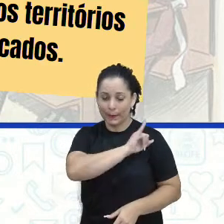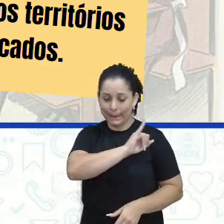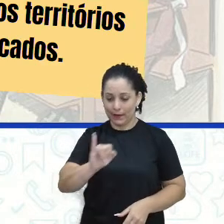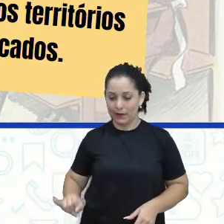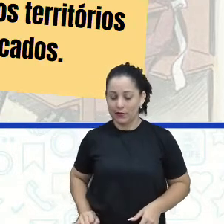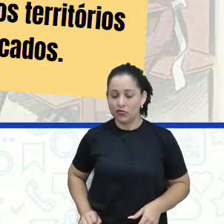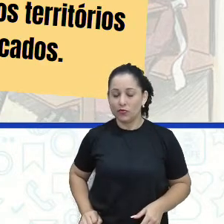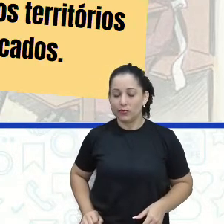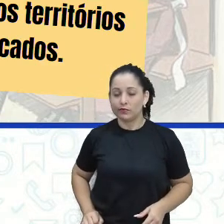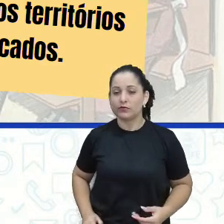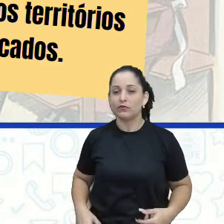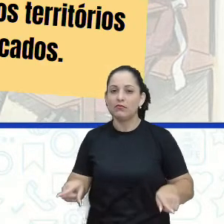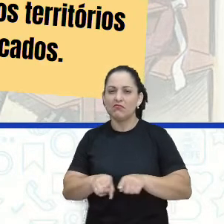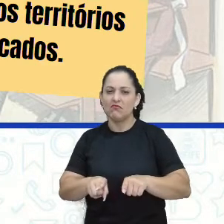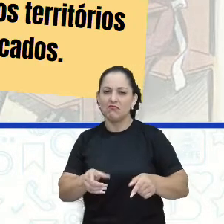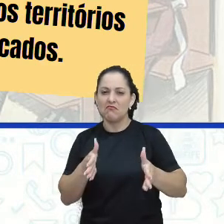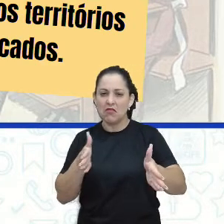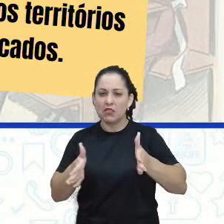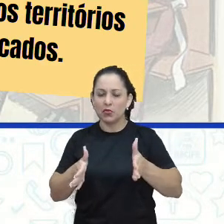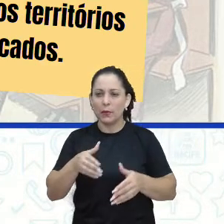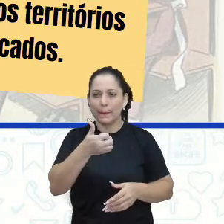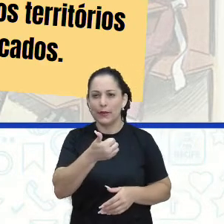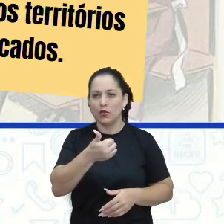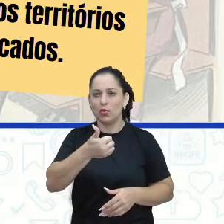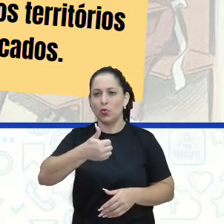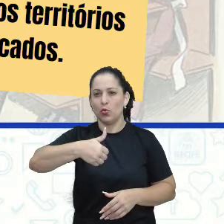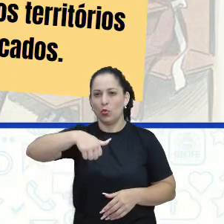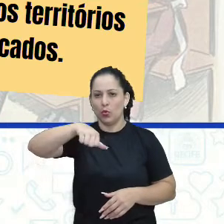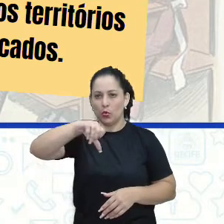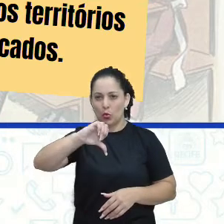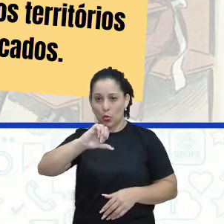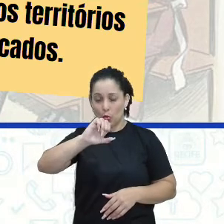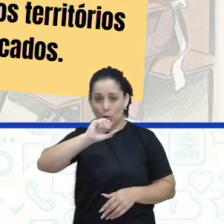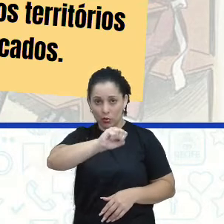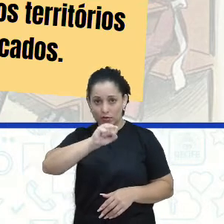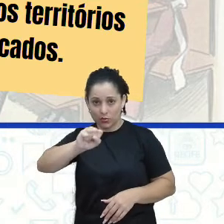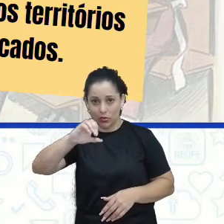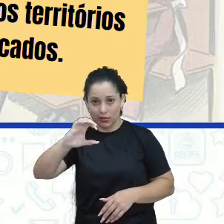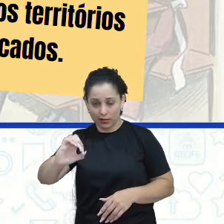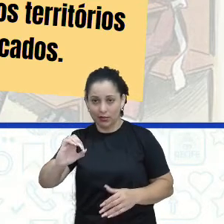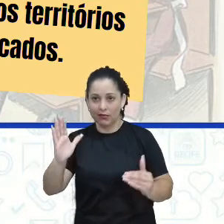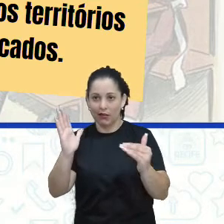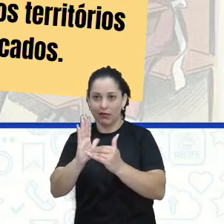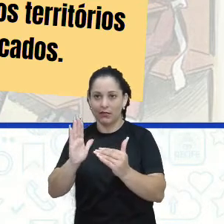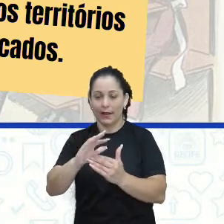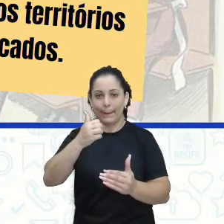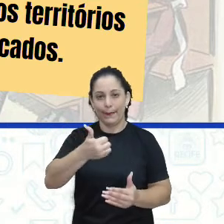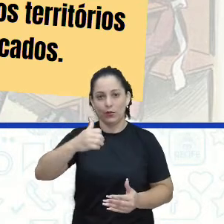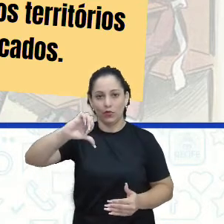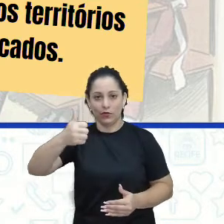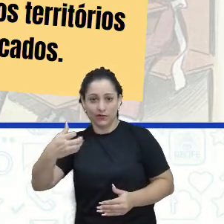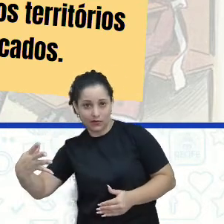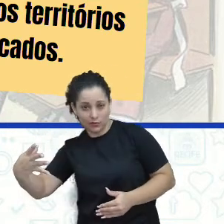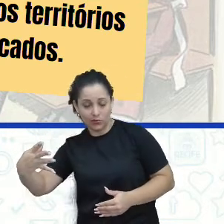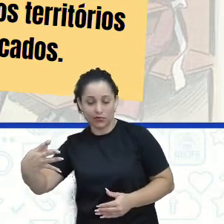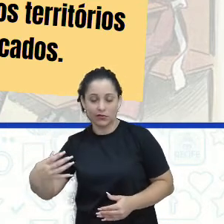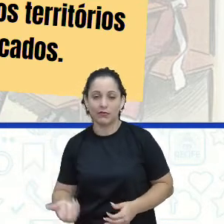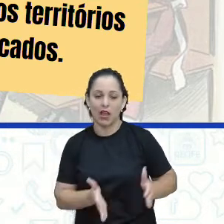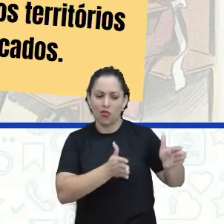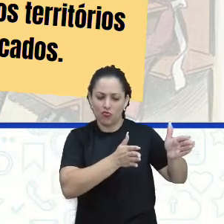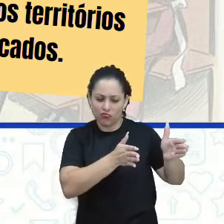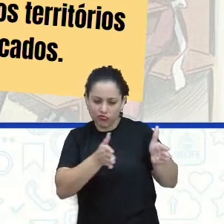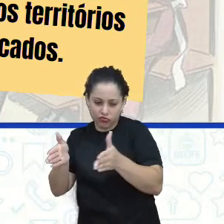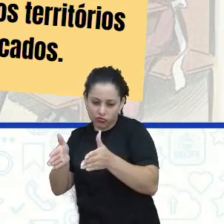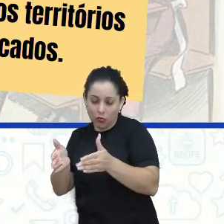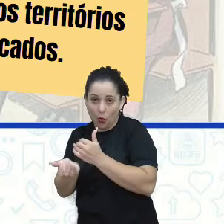entre 1880 e 1914, então vejam, segunda Revolução Industrial até o início da Primeira Guerra